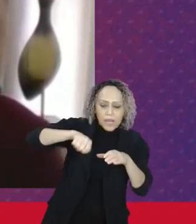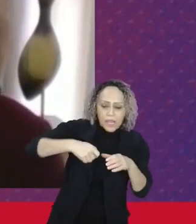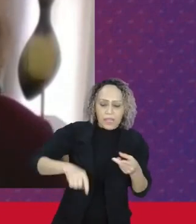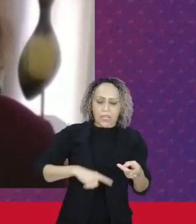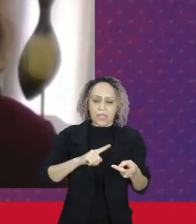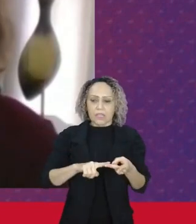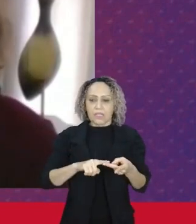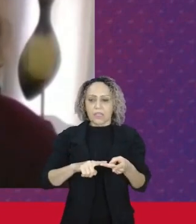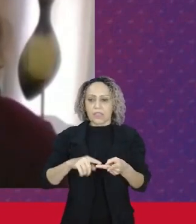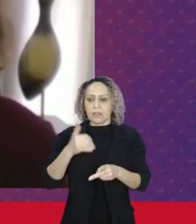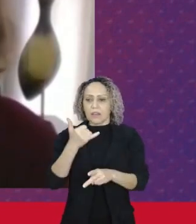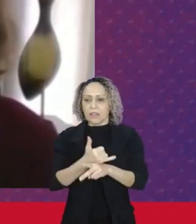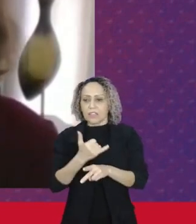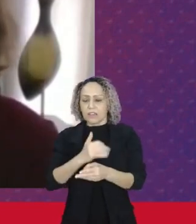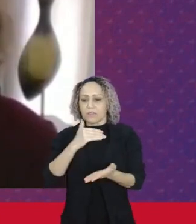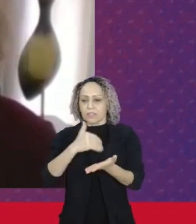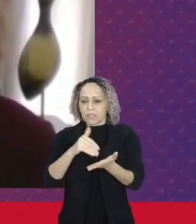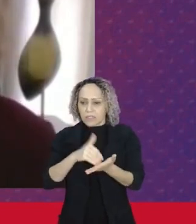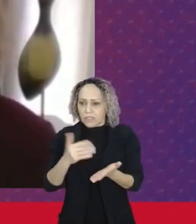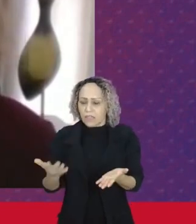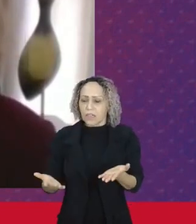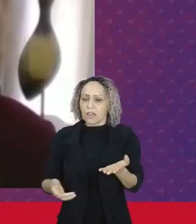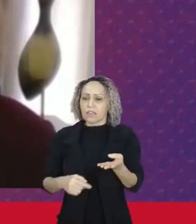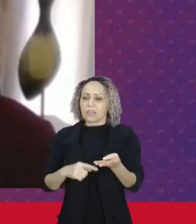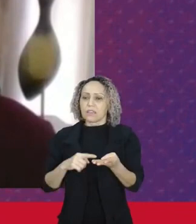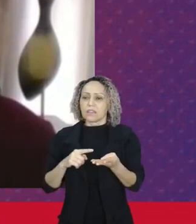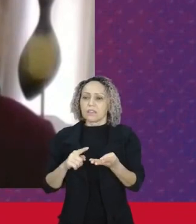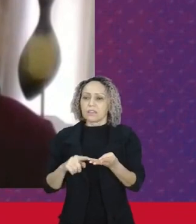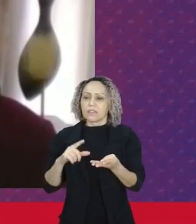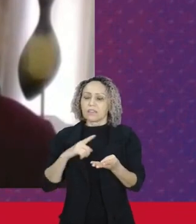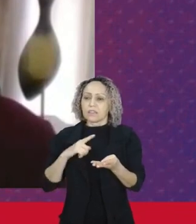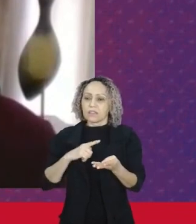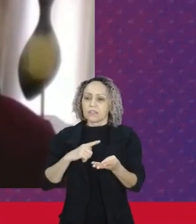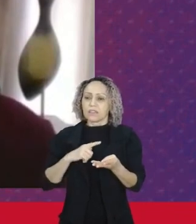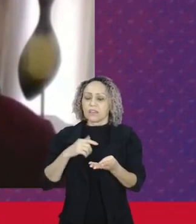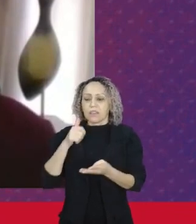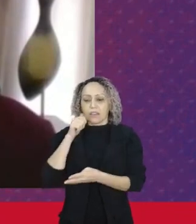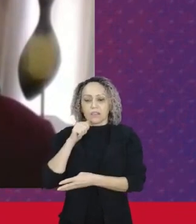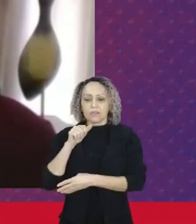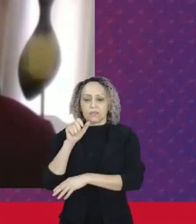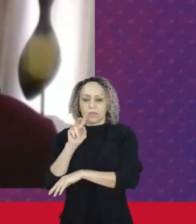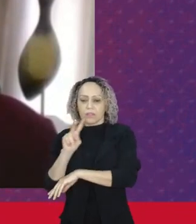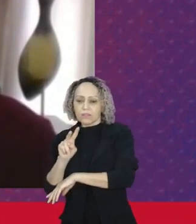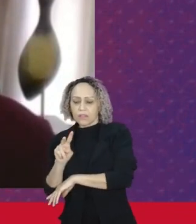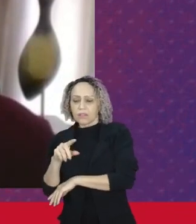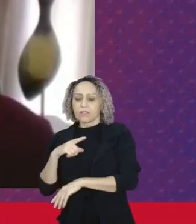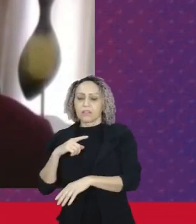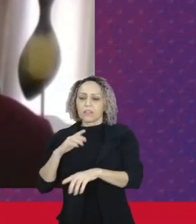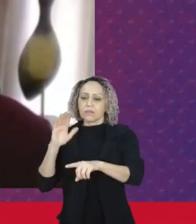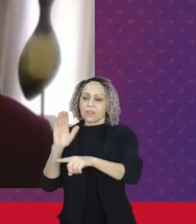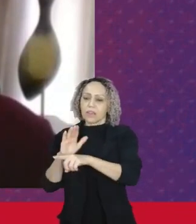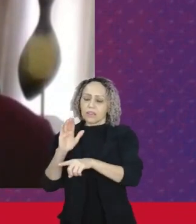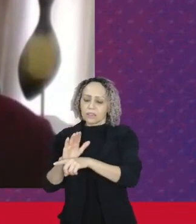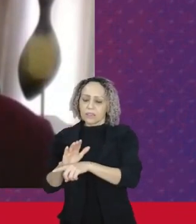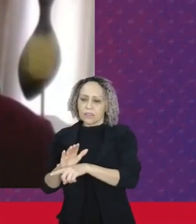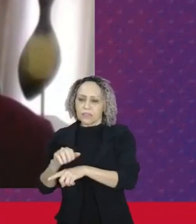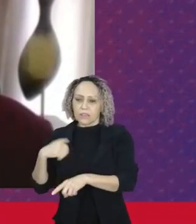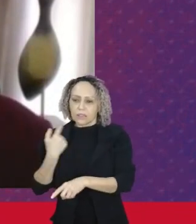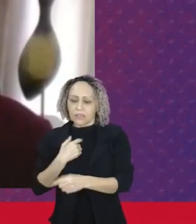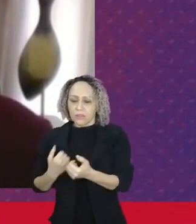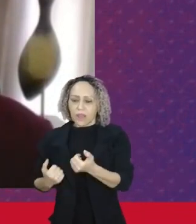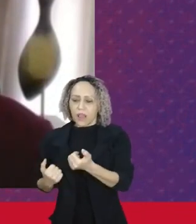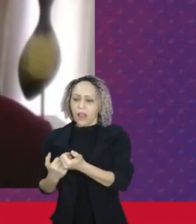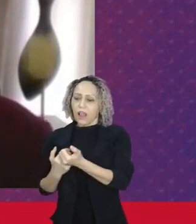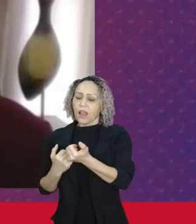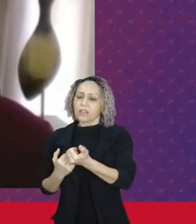as chefes de secretaria ou secretárias, temos porteiros, temos auxiliares, que a gente chama de